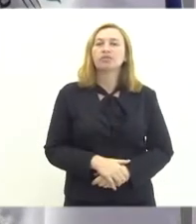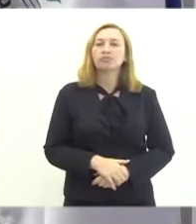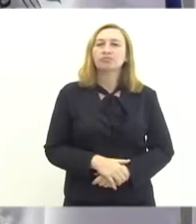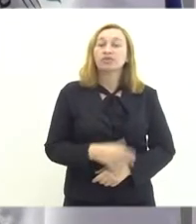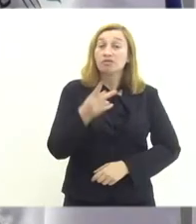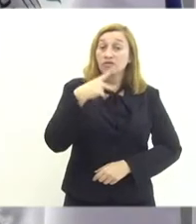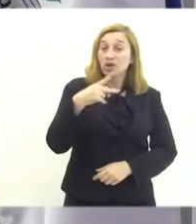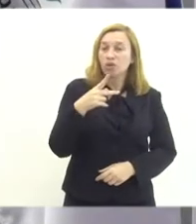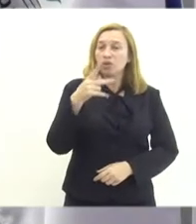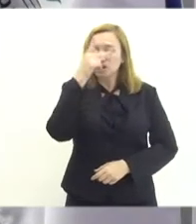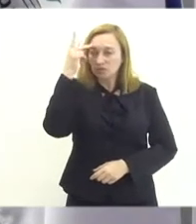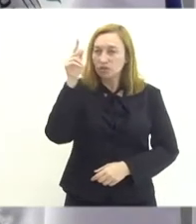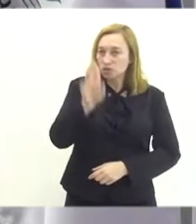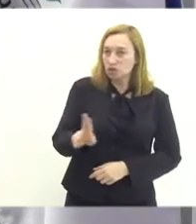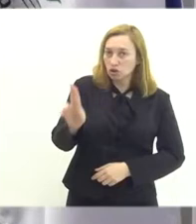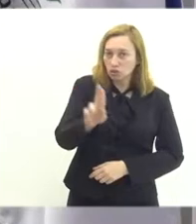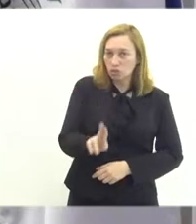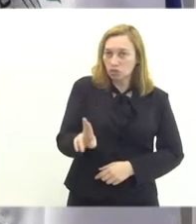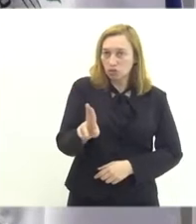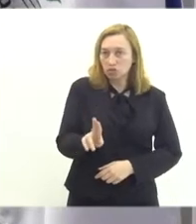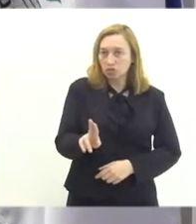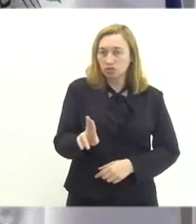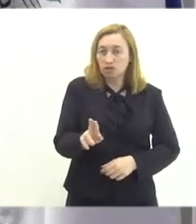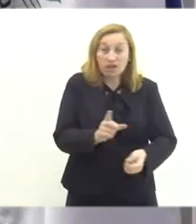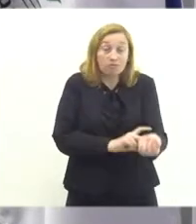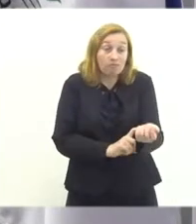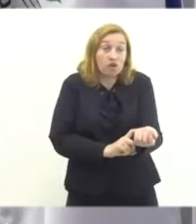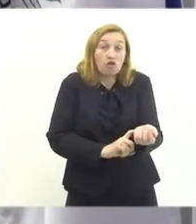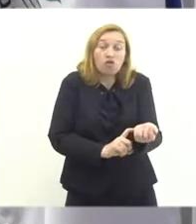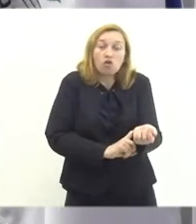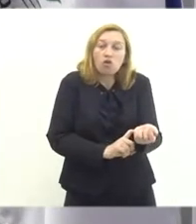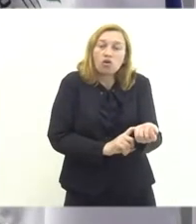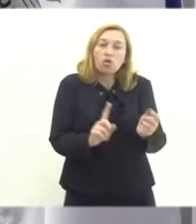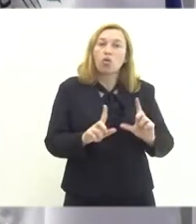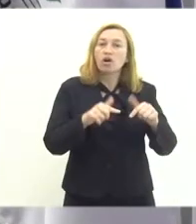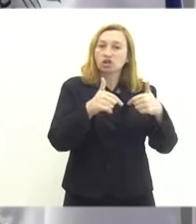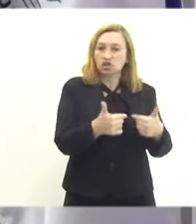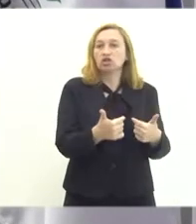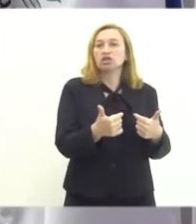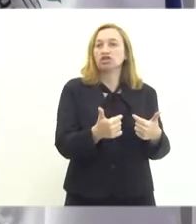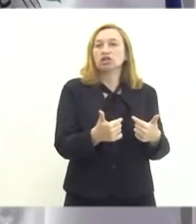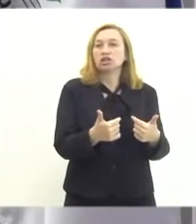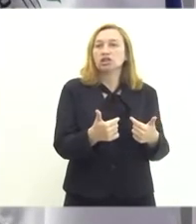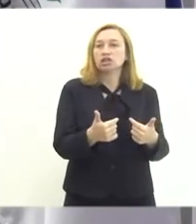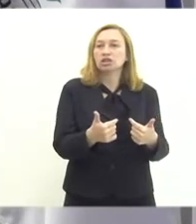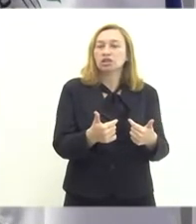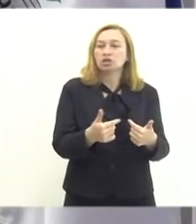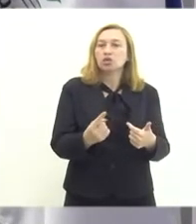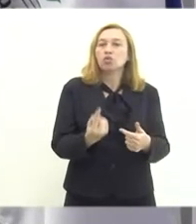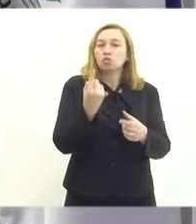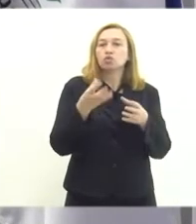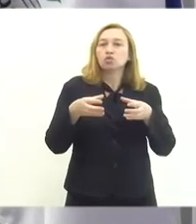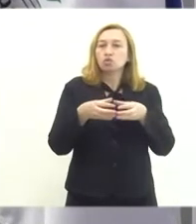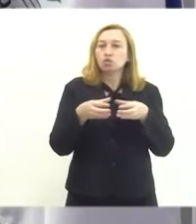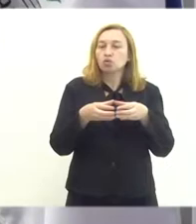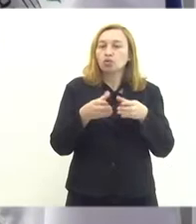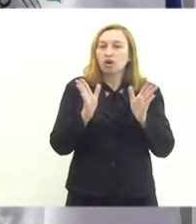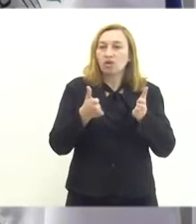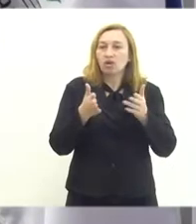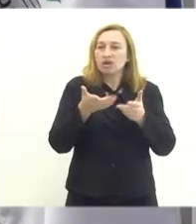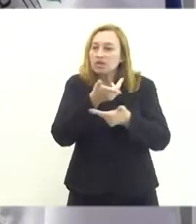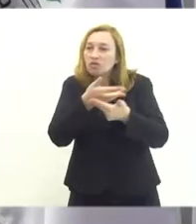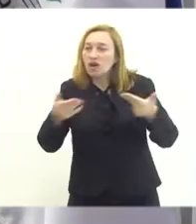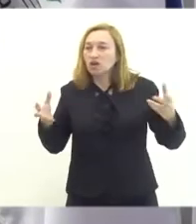afirmou que os usuários ficaram agitados com ação e invés de um único grupo agora são